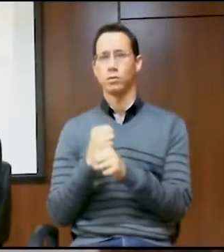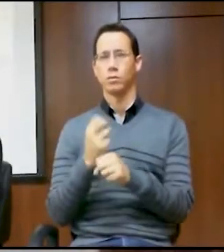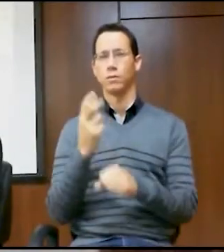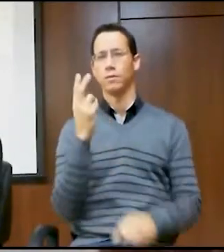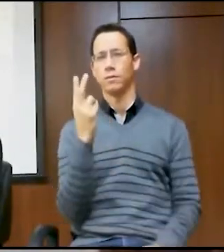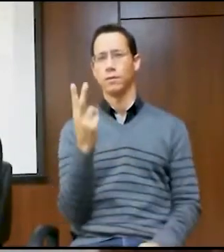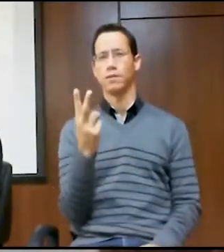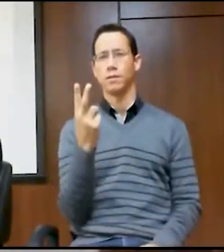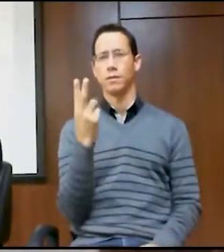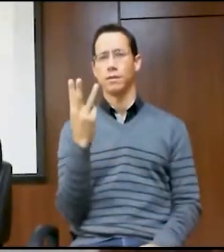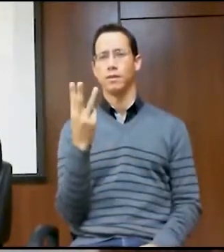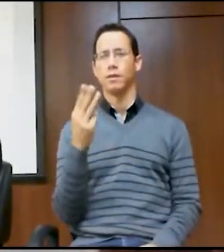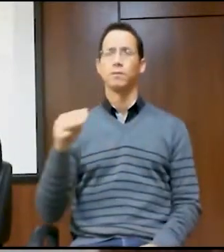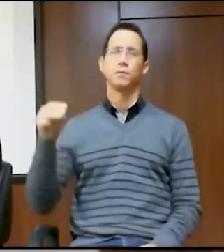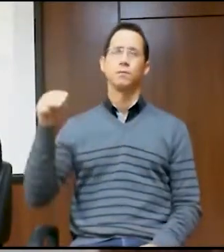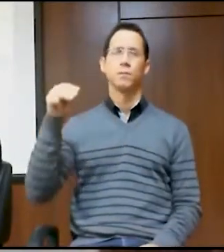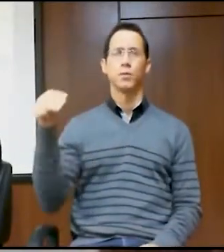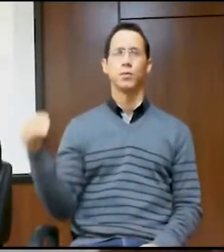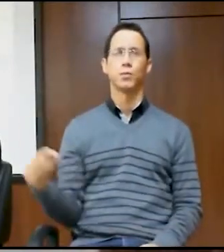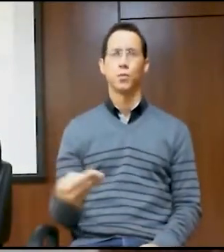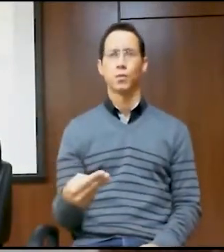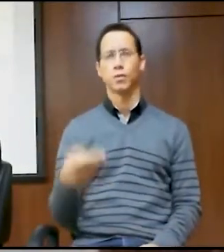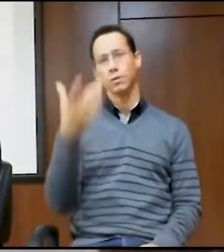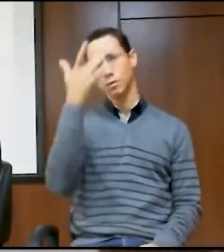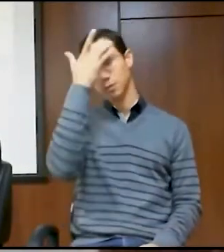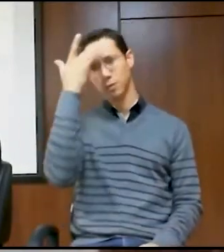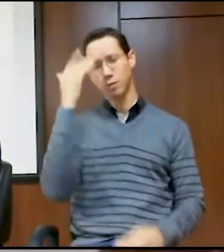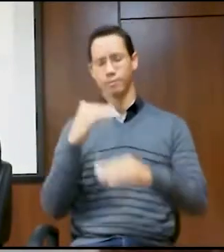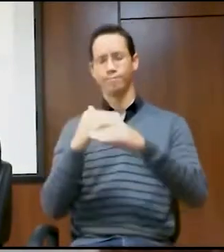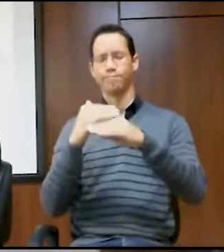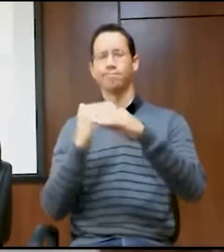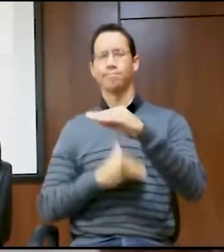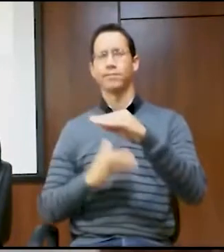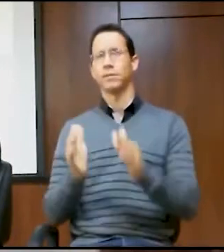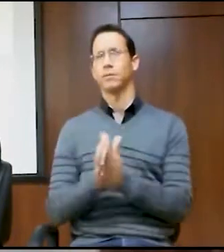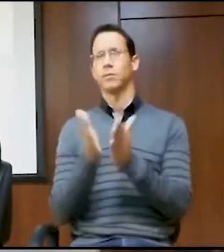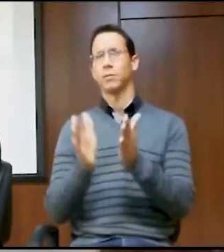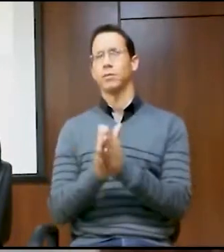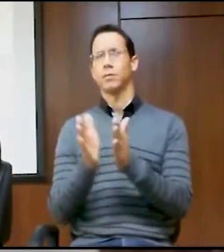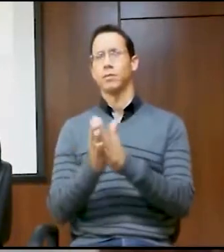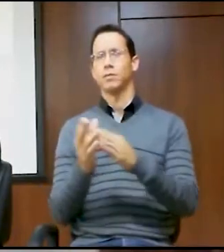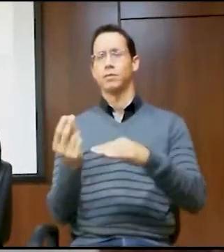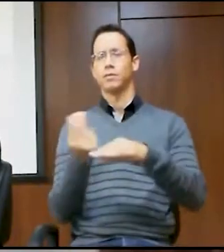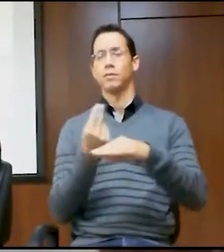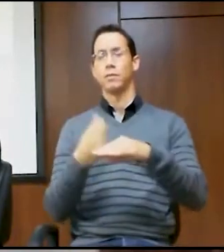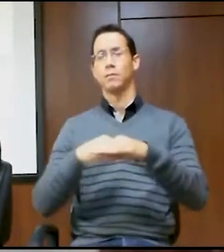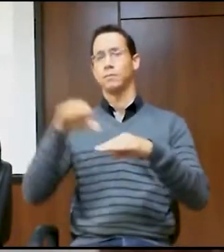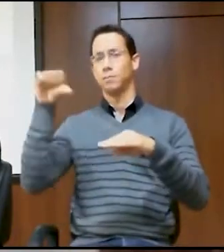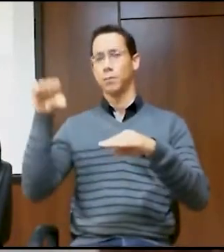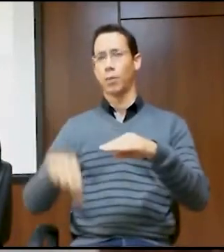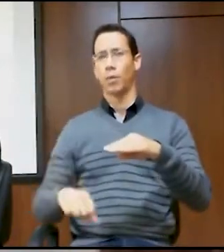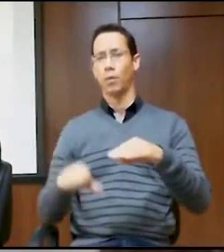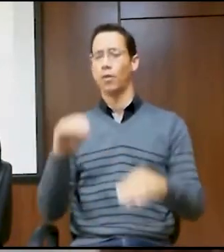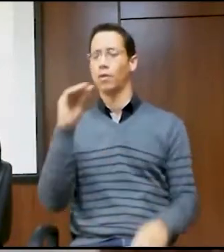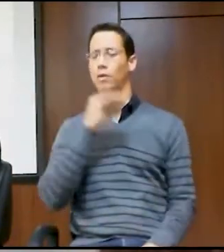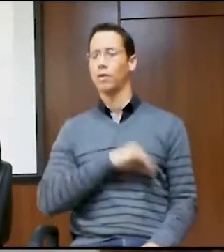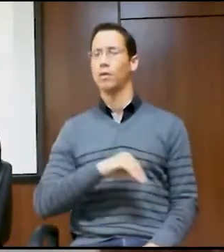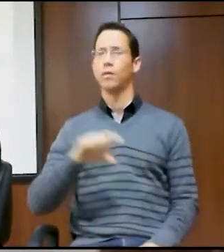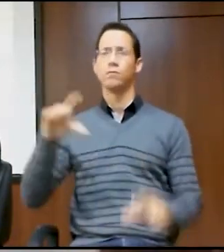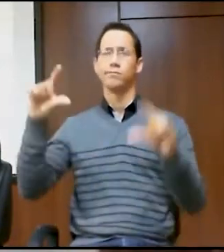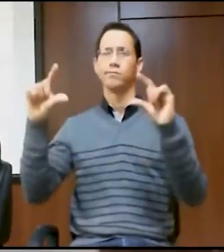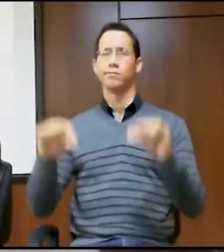23 milhões de pessoas vivendo abaixo da linha da pobreza. Ou seja, um rendimento abaixo de